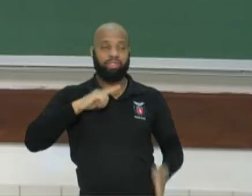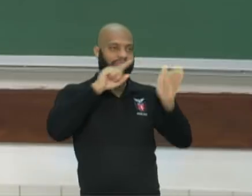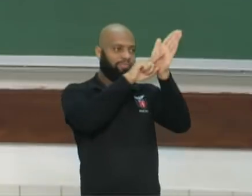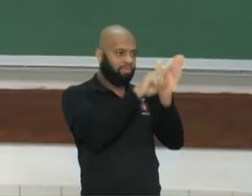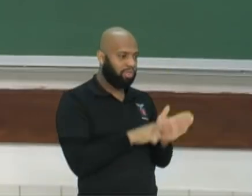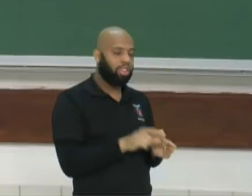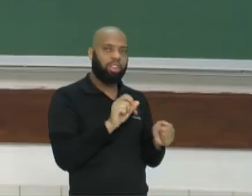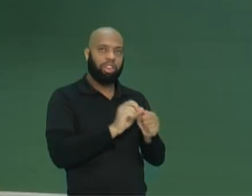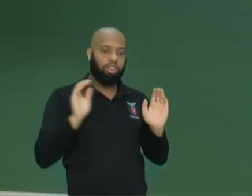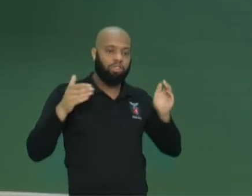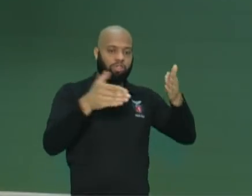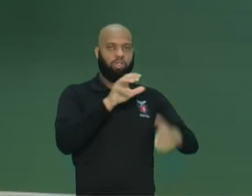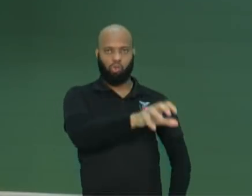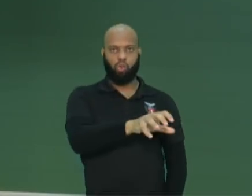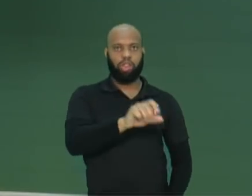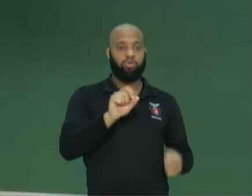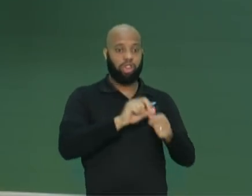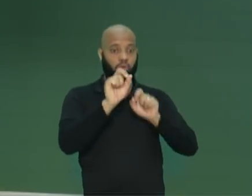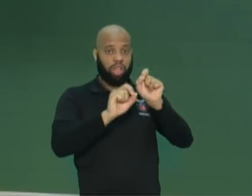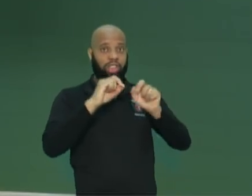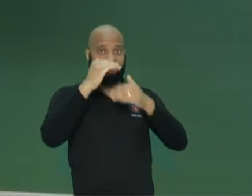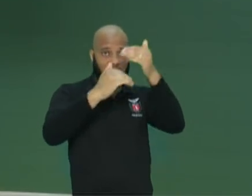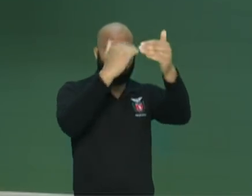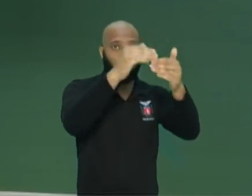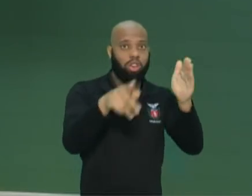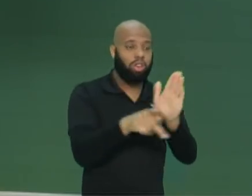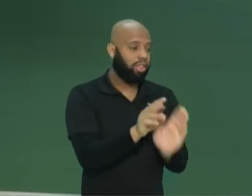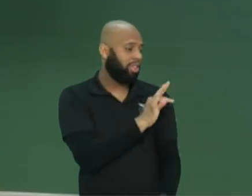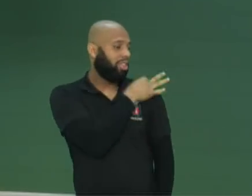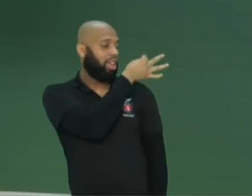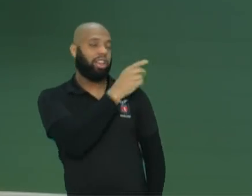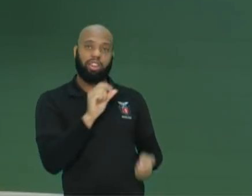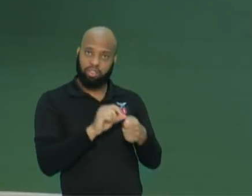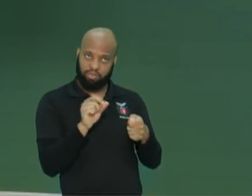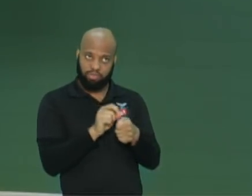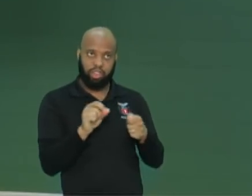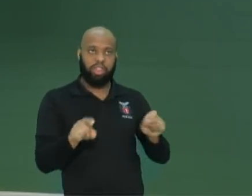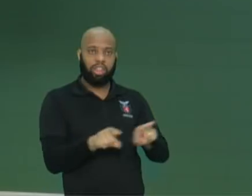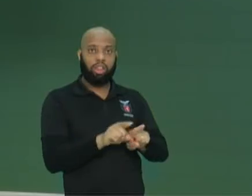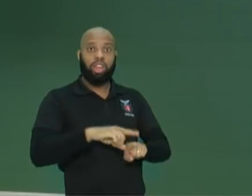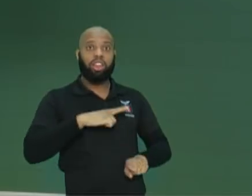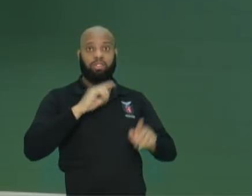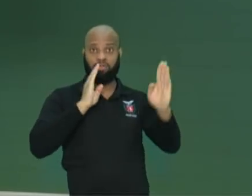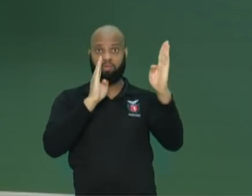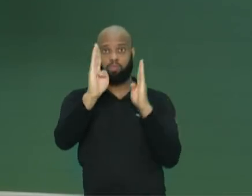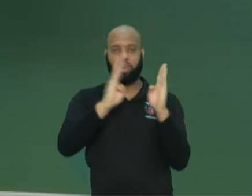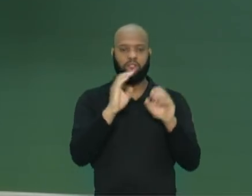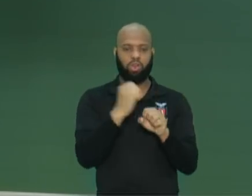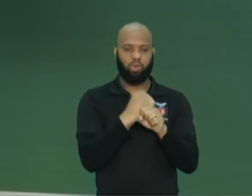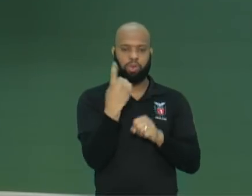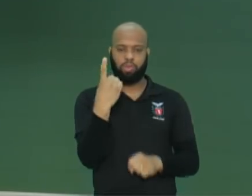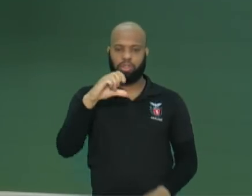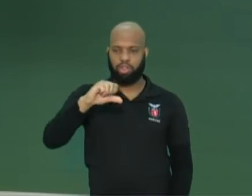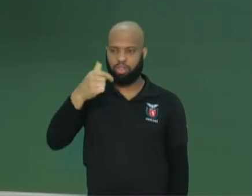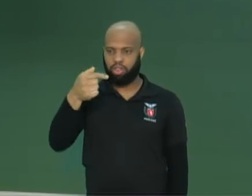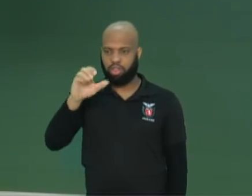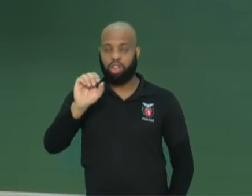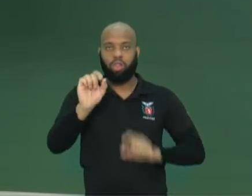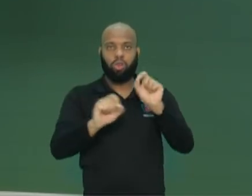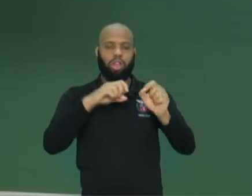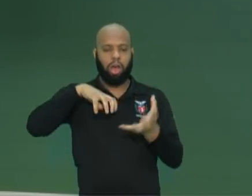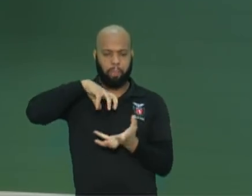esse sentido, né? Ela desenvolveu técnicas ali, teve um período lá na década de 70 da